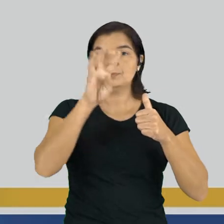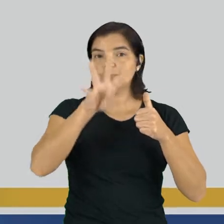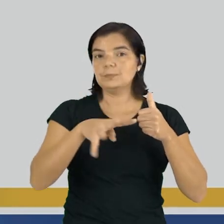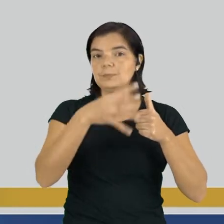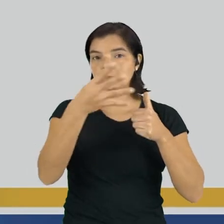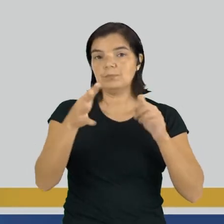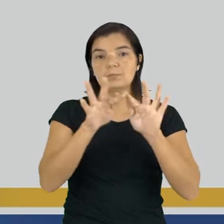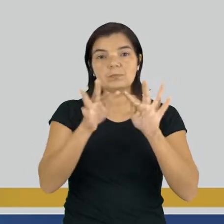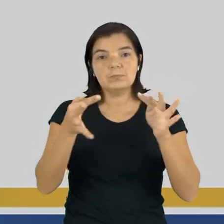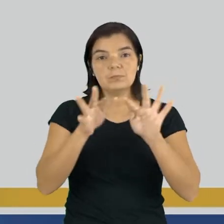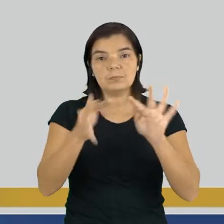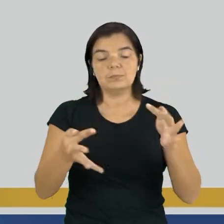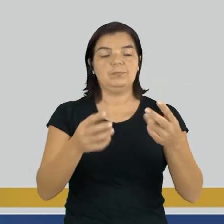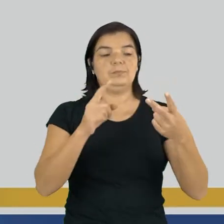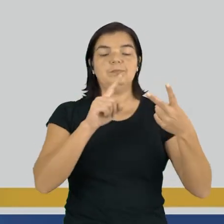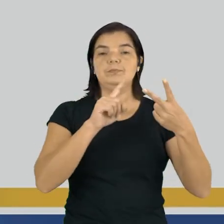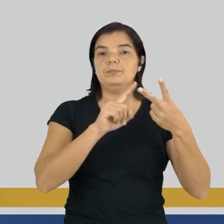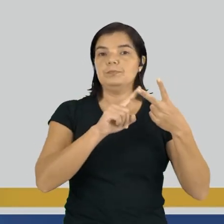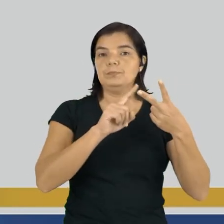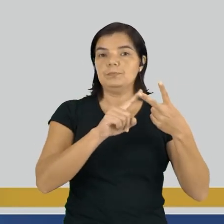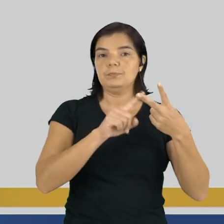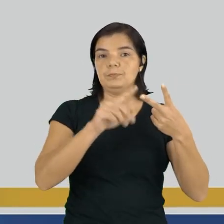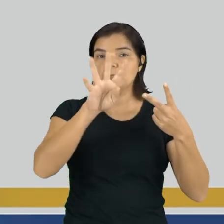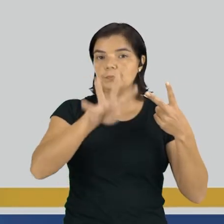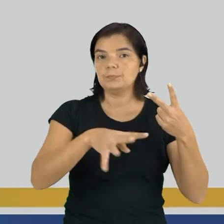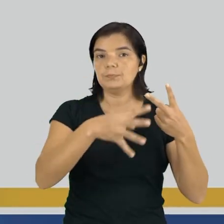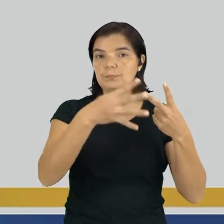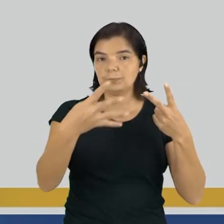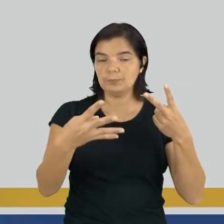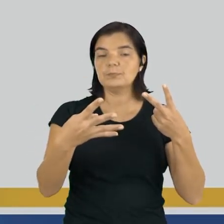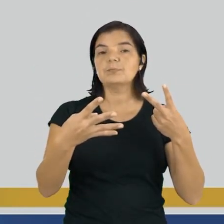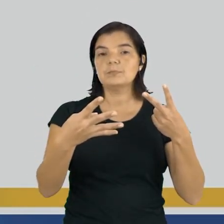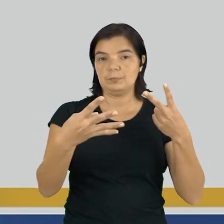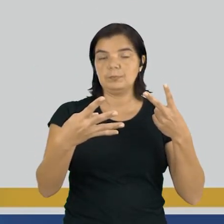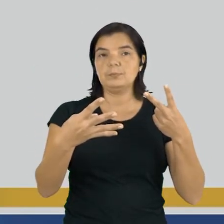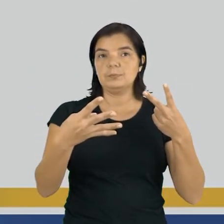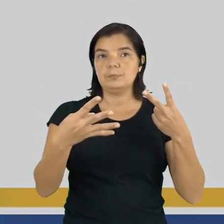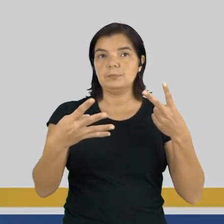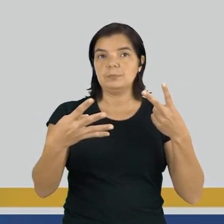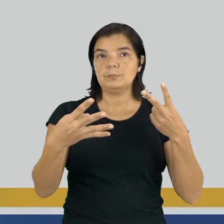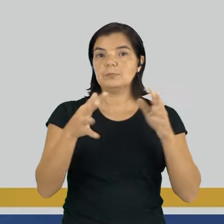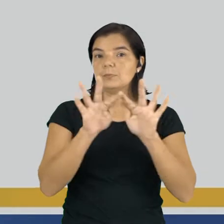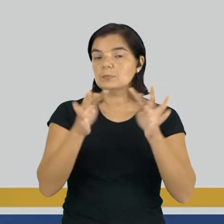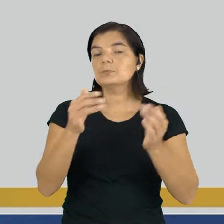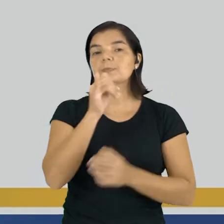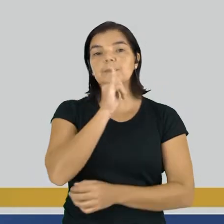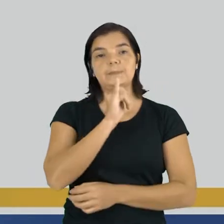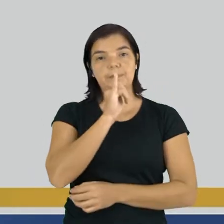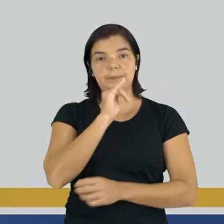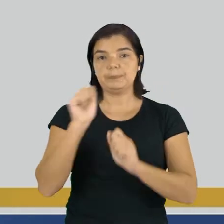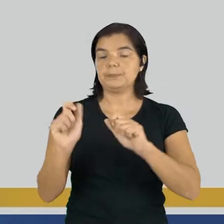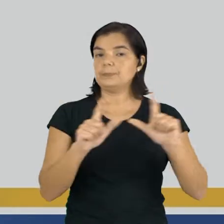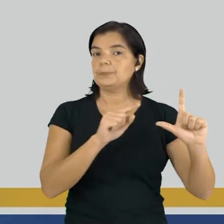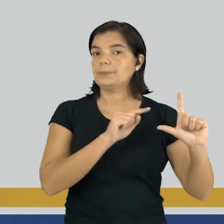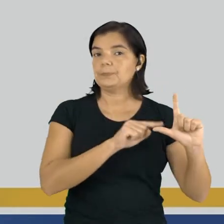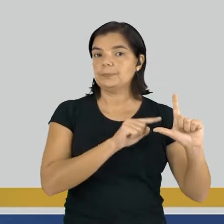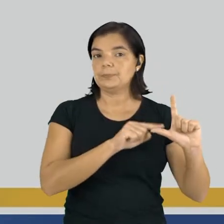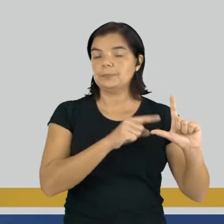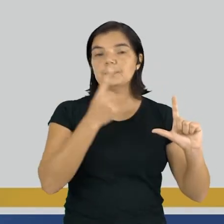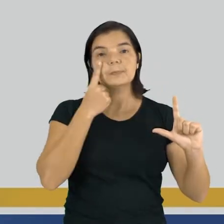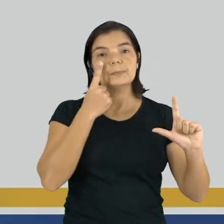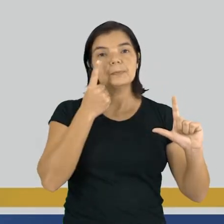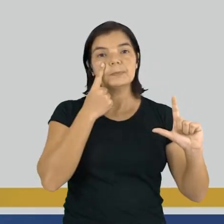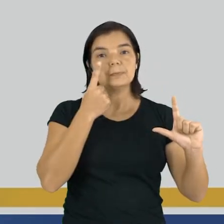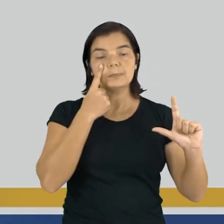tabelas simples, né? Aí nós temos as tabelas simples. Por exemplo, essa tabela. Agora eu quero